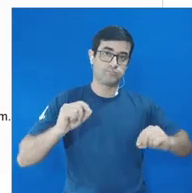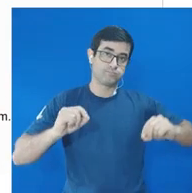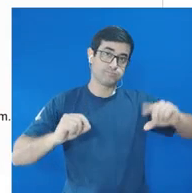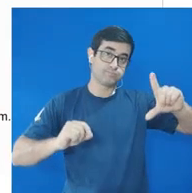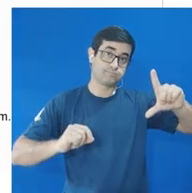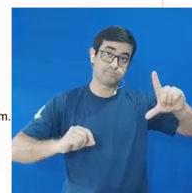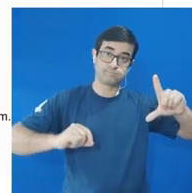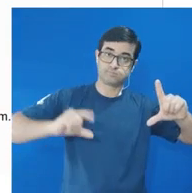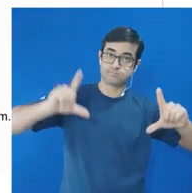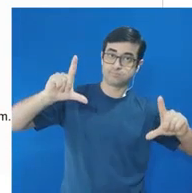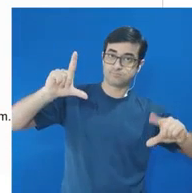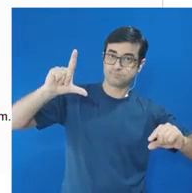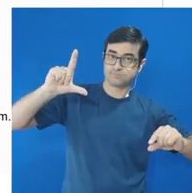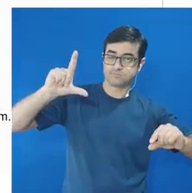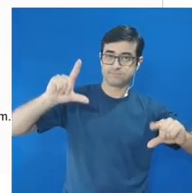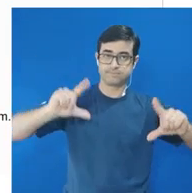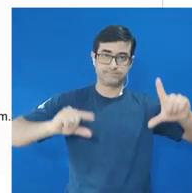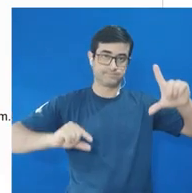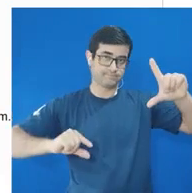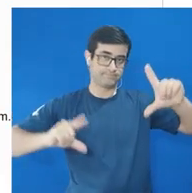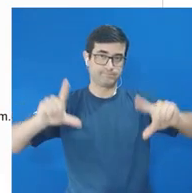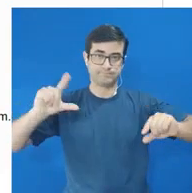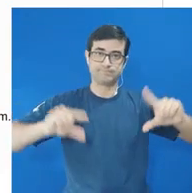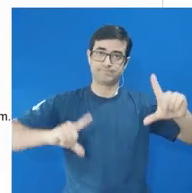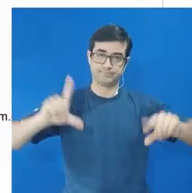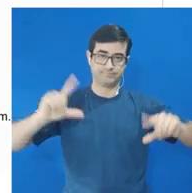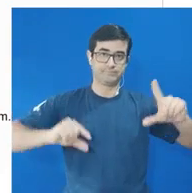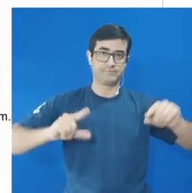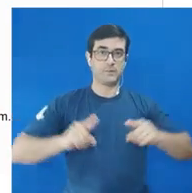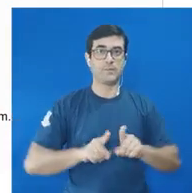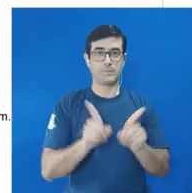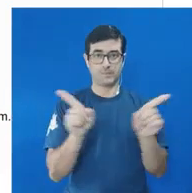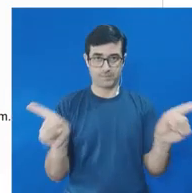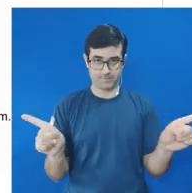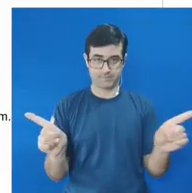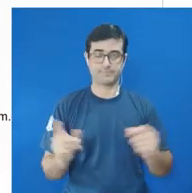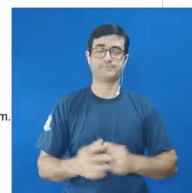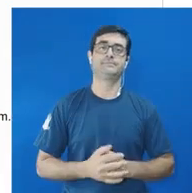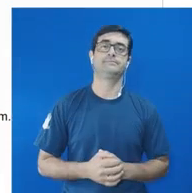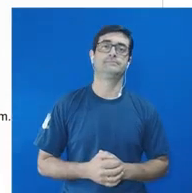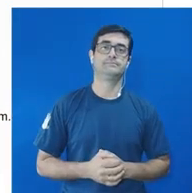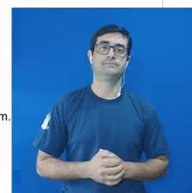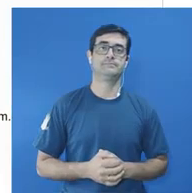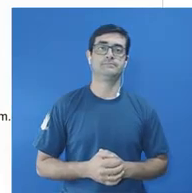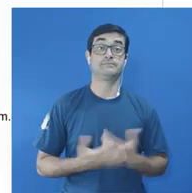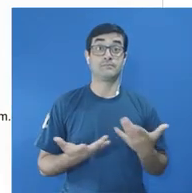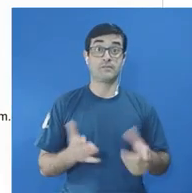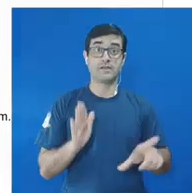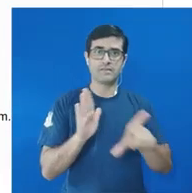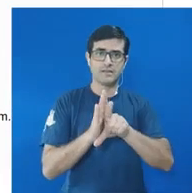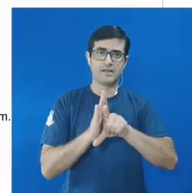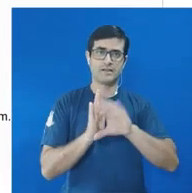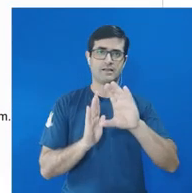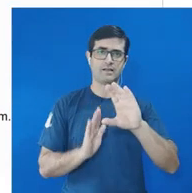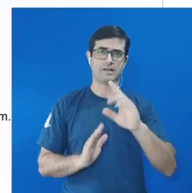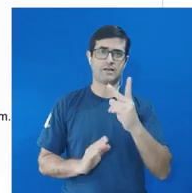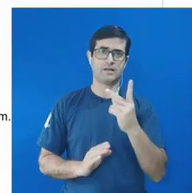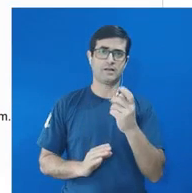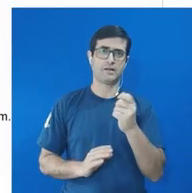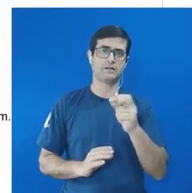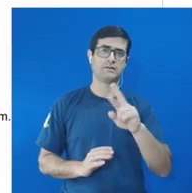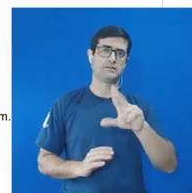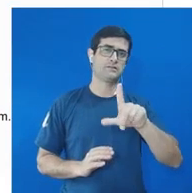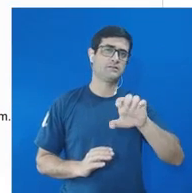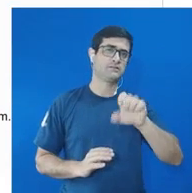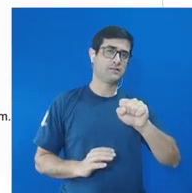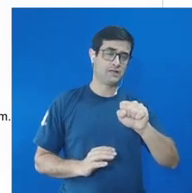caía a pressão. Se eu aumentasse a pressão, caía o volume. Na lei de Charles, eu fixei a pressão